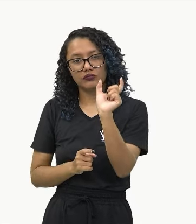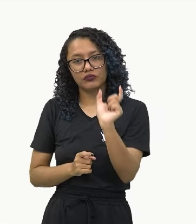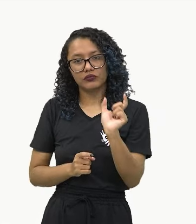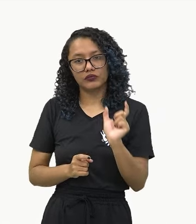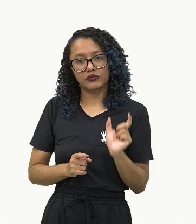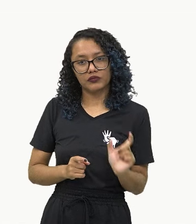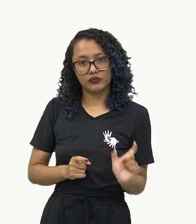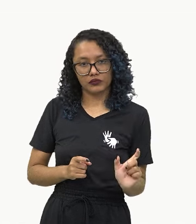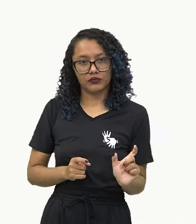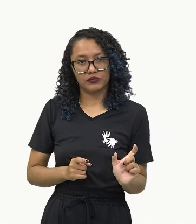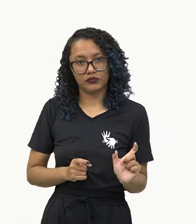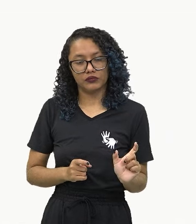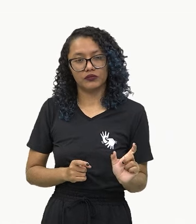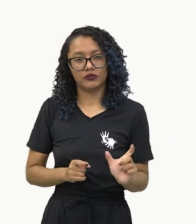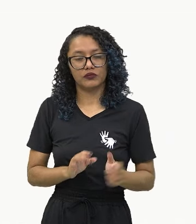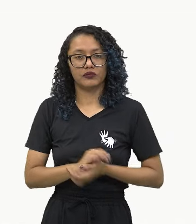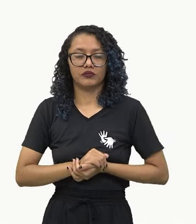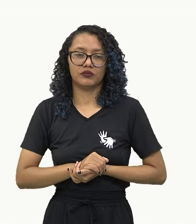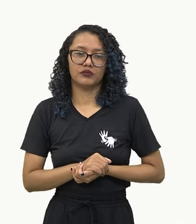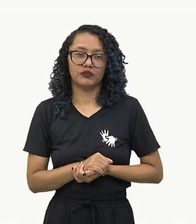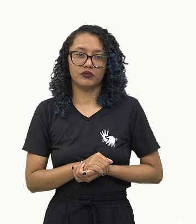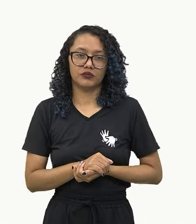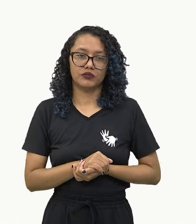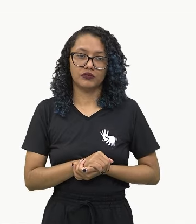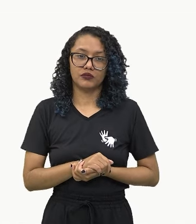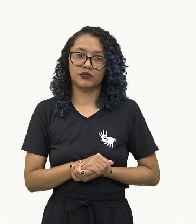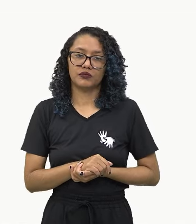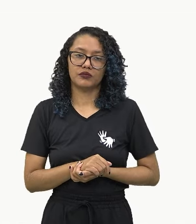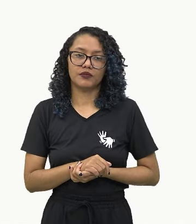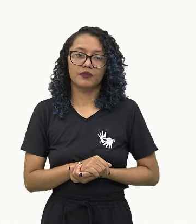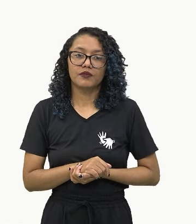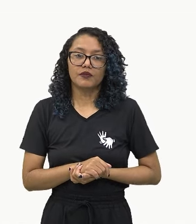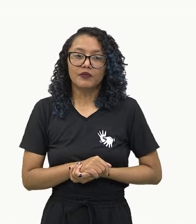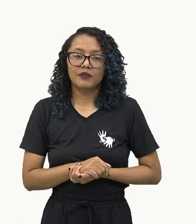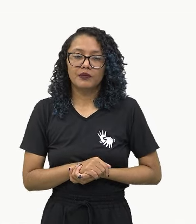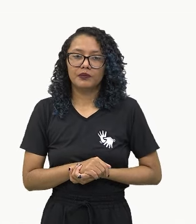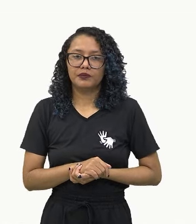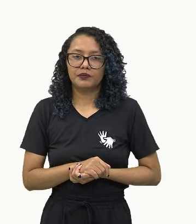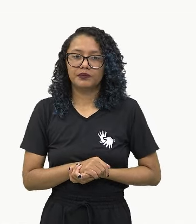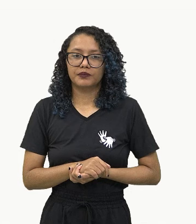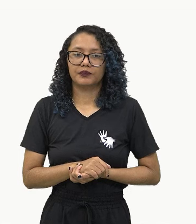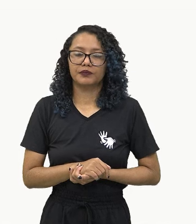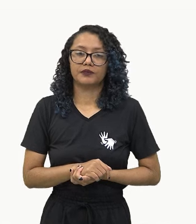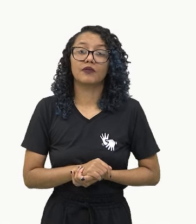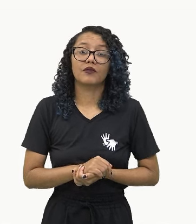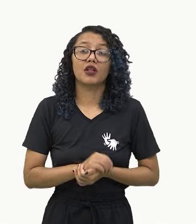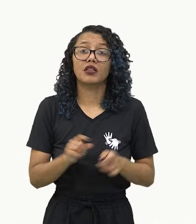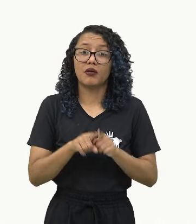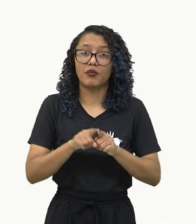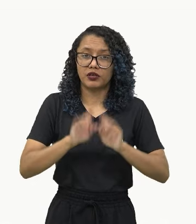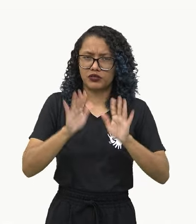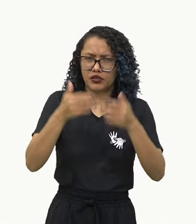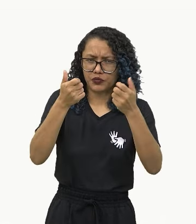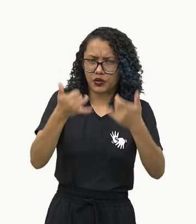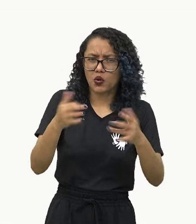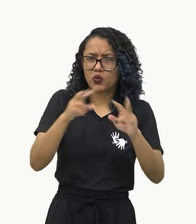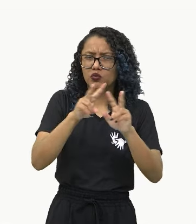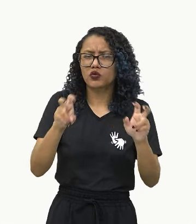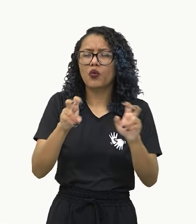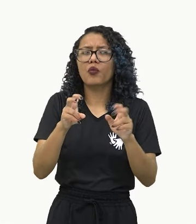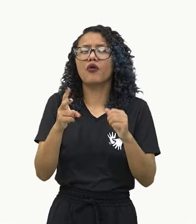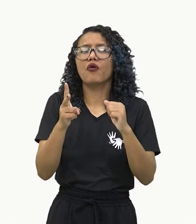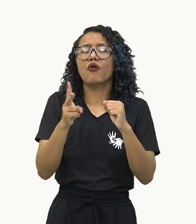pronomes pessoais comuns aí em todos os verbos. Lembra que a gente falou do verbo haber,